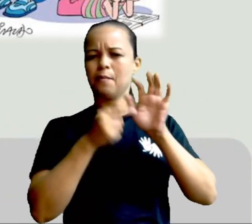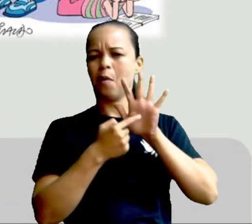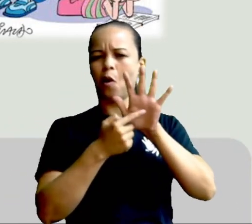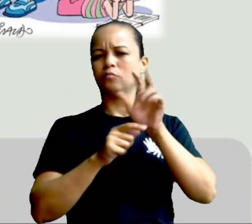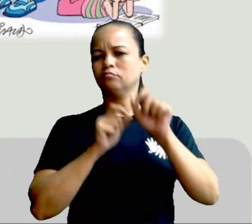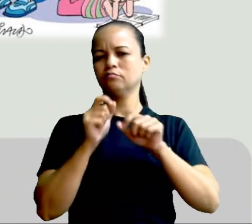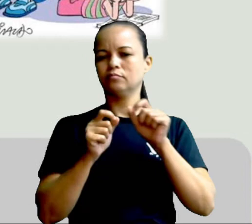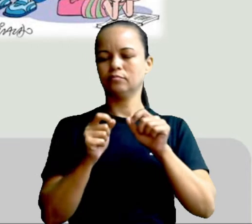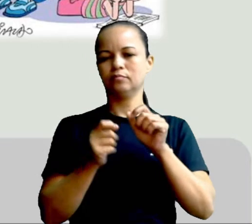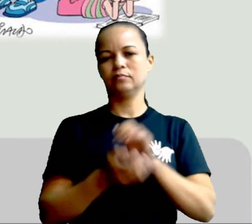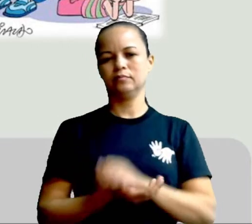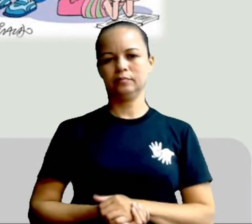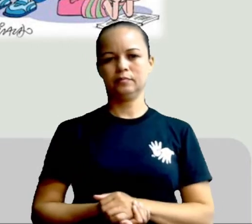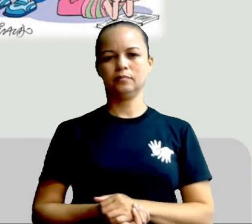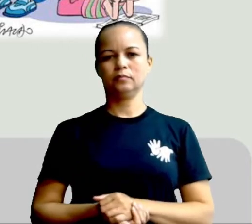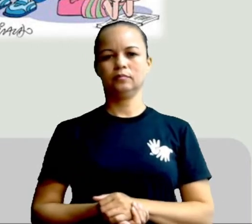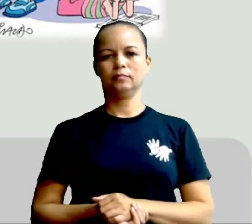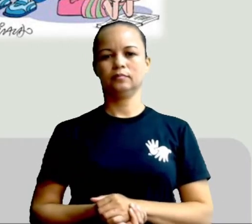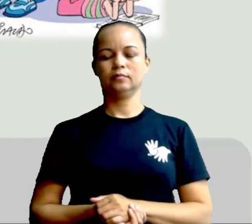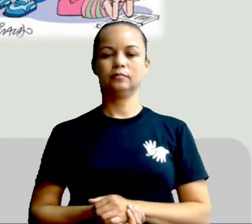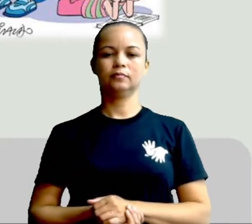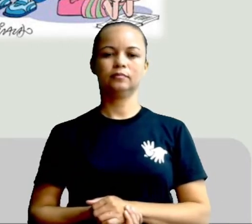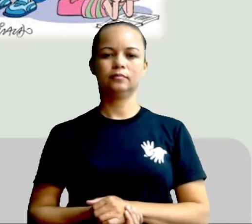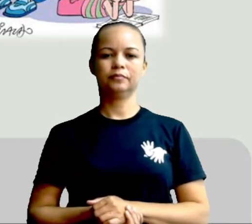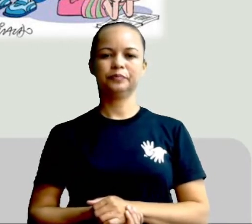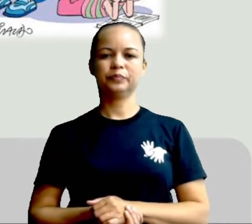está indicando o quê?